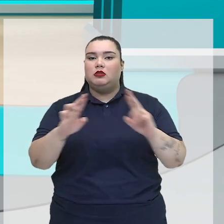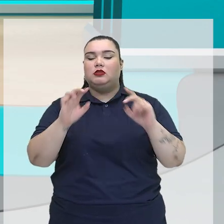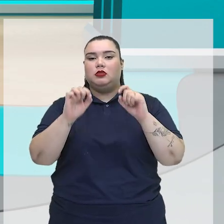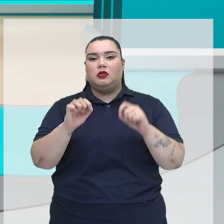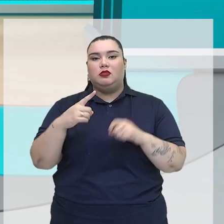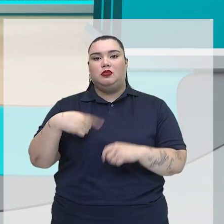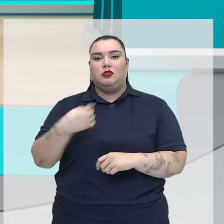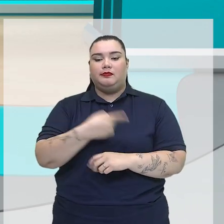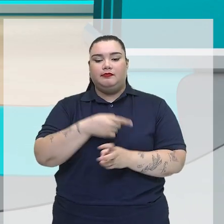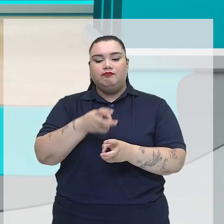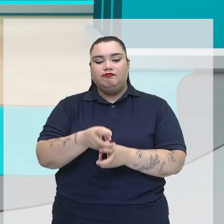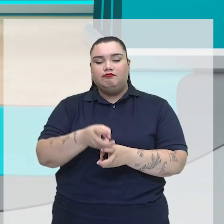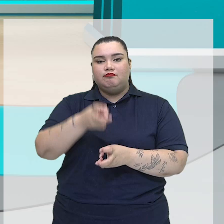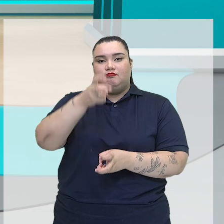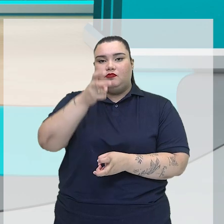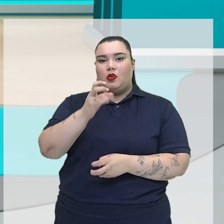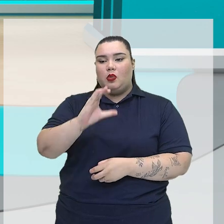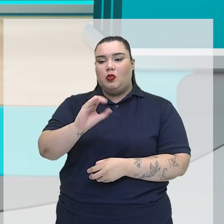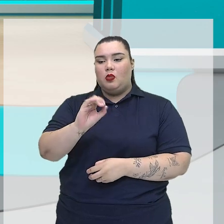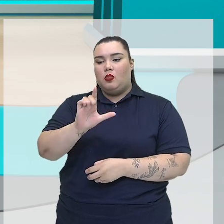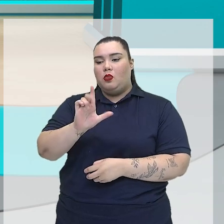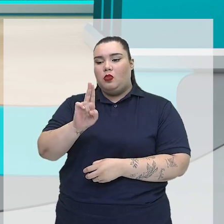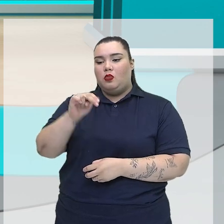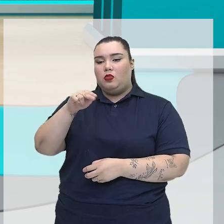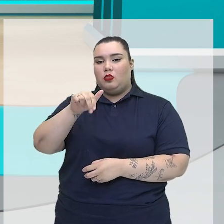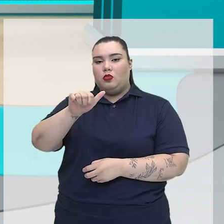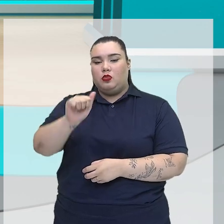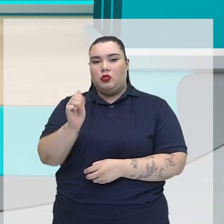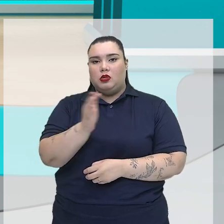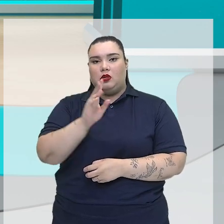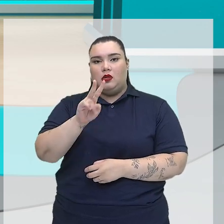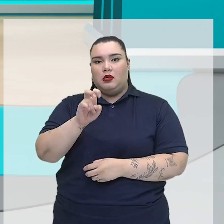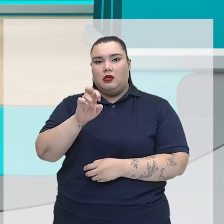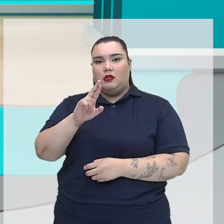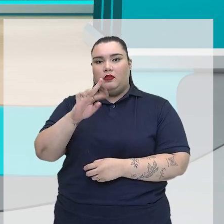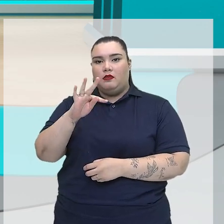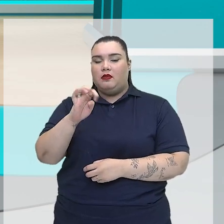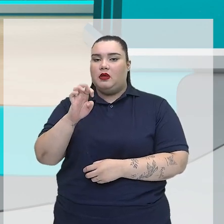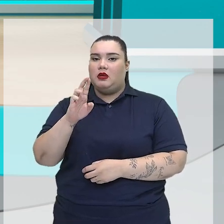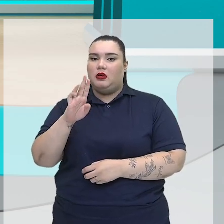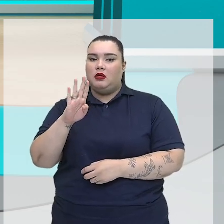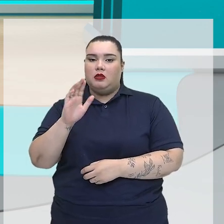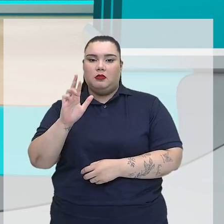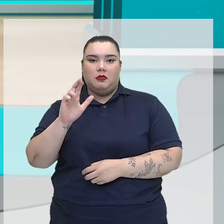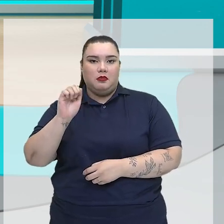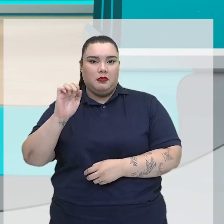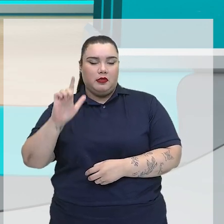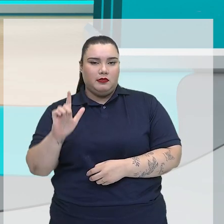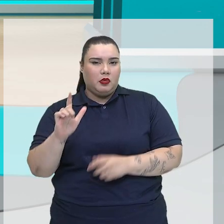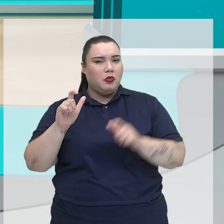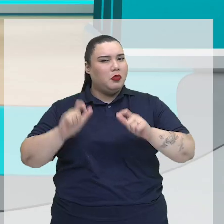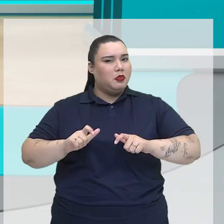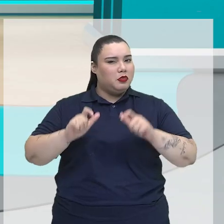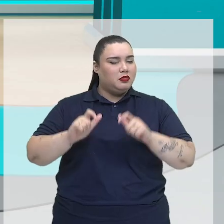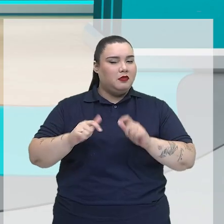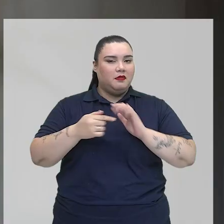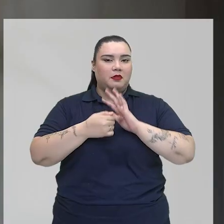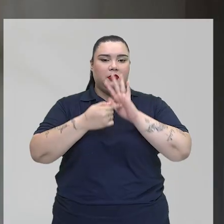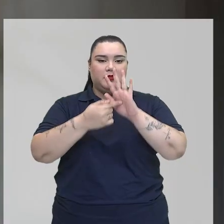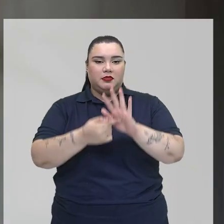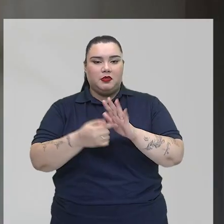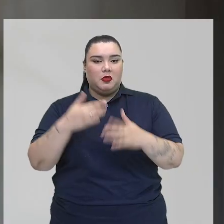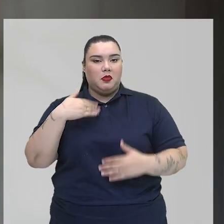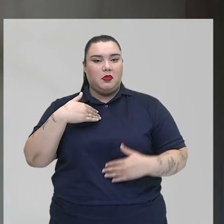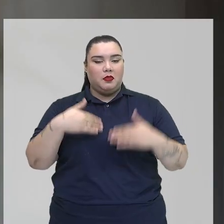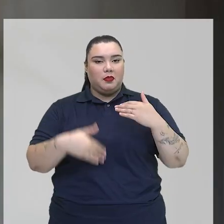nossa coluna vertebral. Vocês sabem onde fica localizada a nossa coluna vertebral? Vamos, então, mostrar aí na cartela o